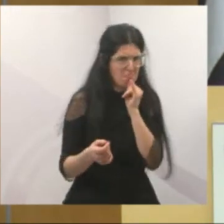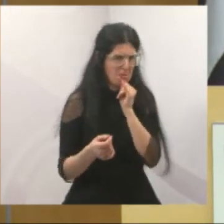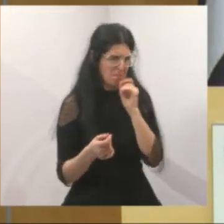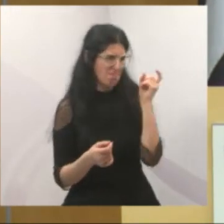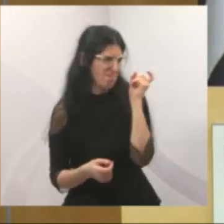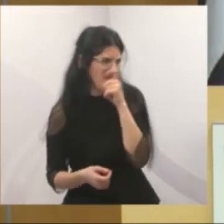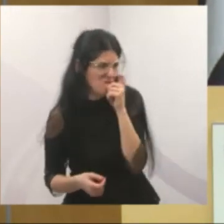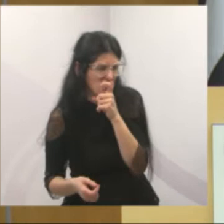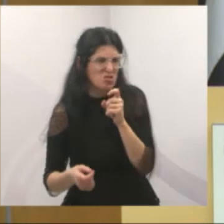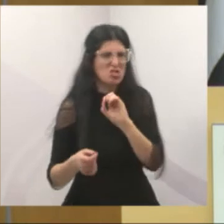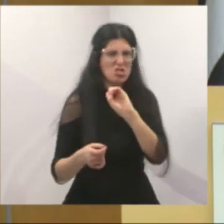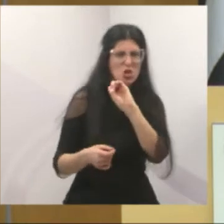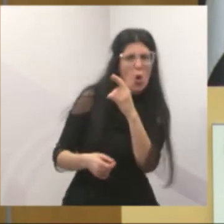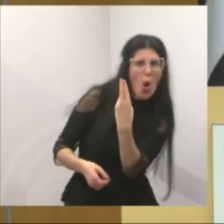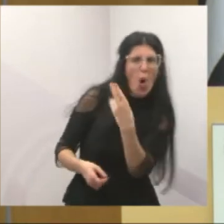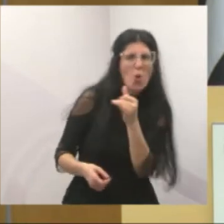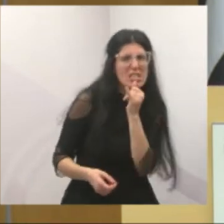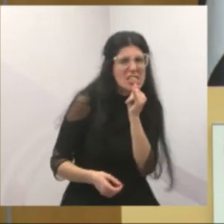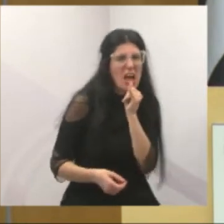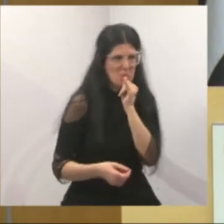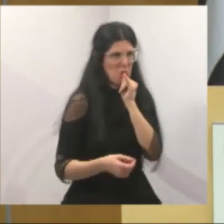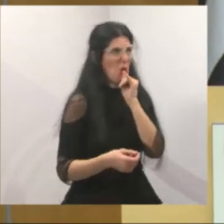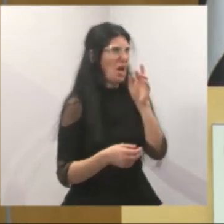Esse é um questionamento que a população quer saber.